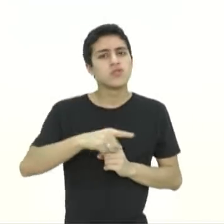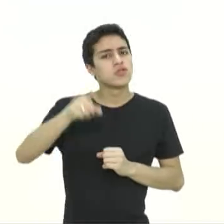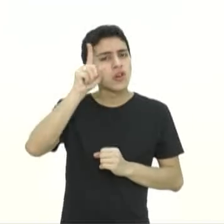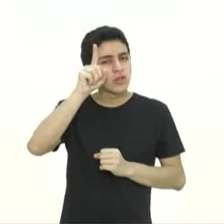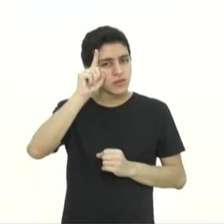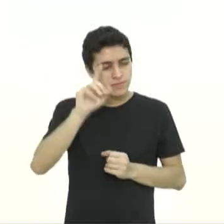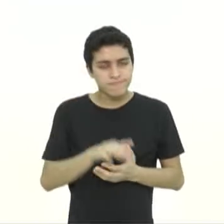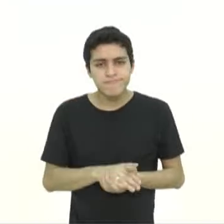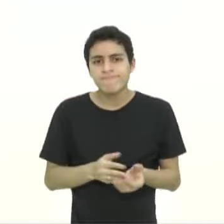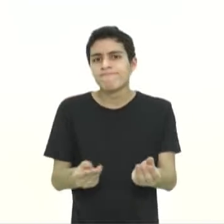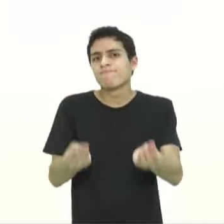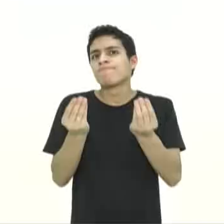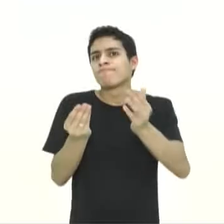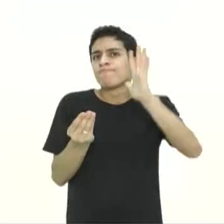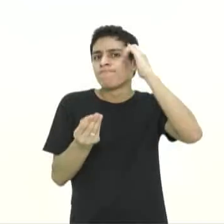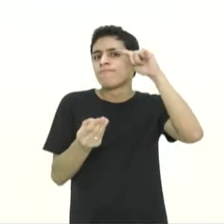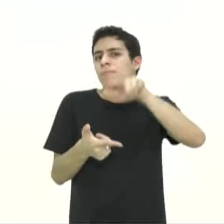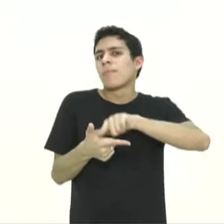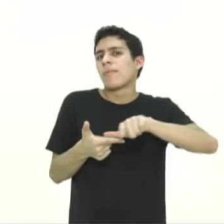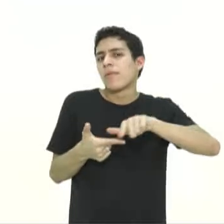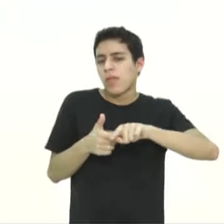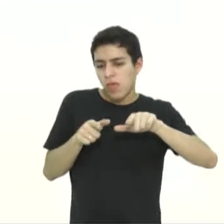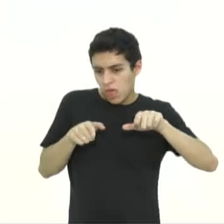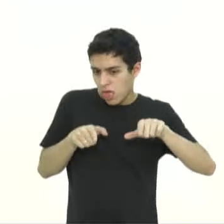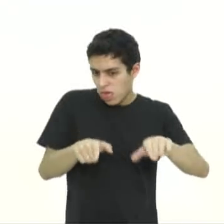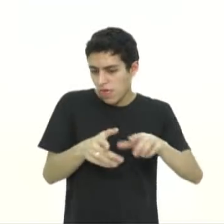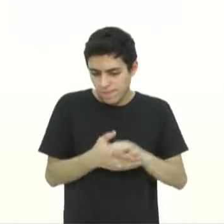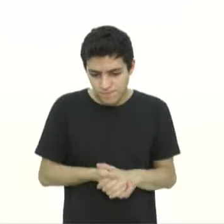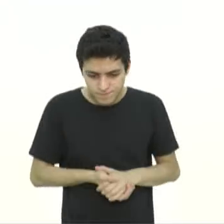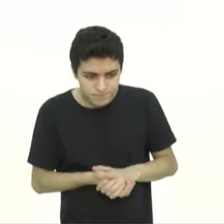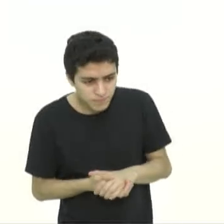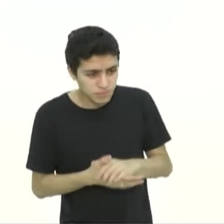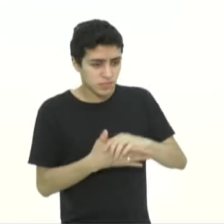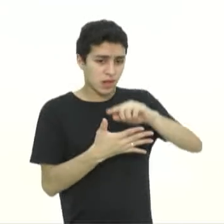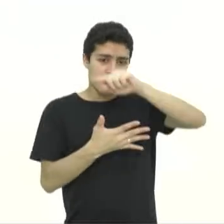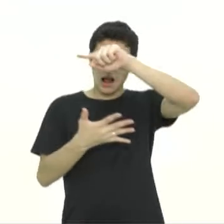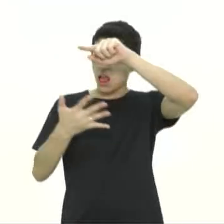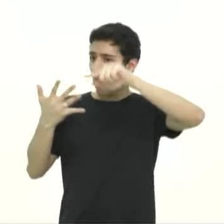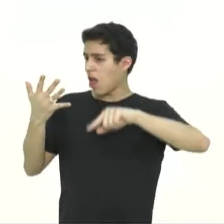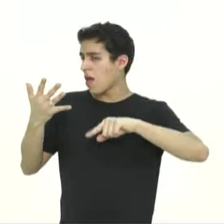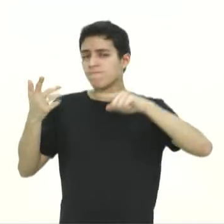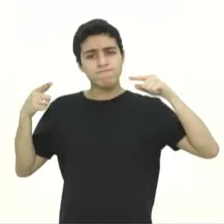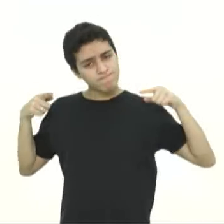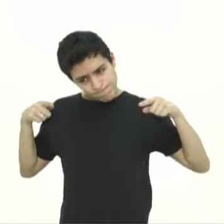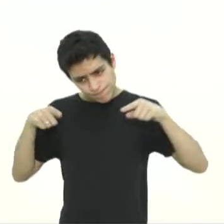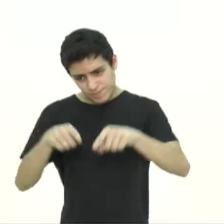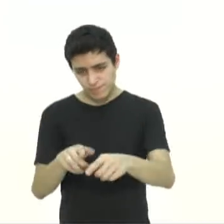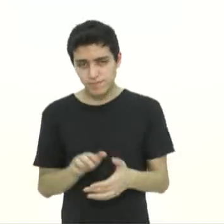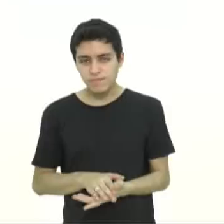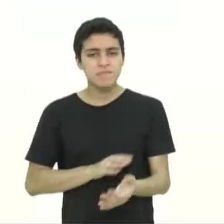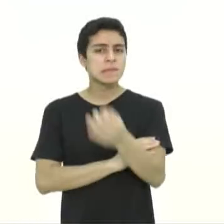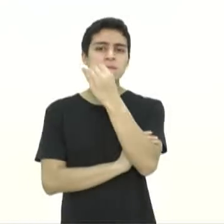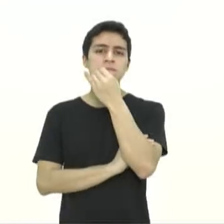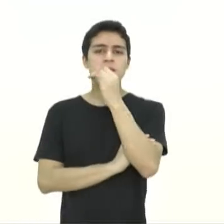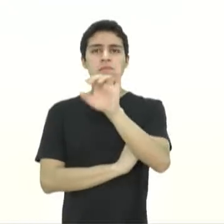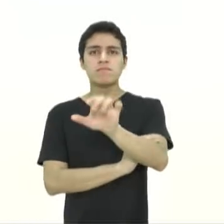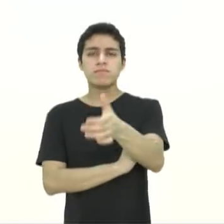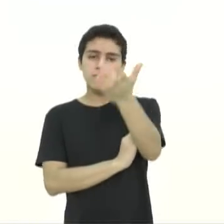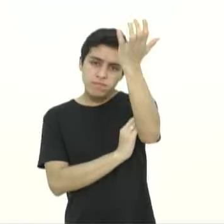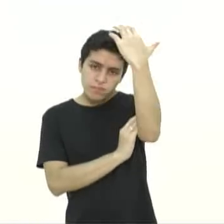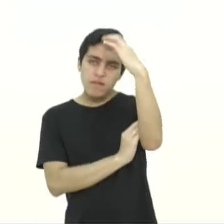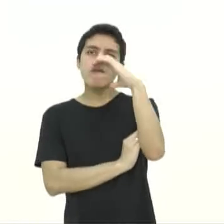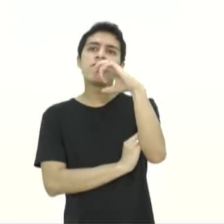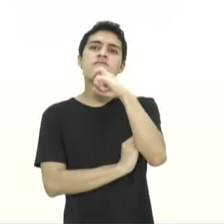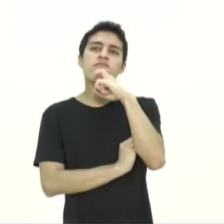única solução que me ocorre é fazer várias dessas coisas ao mesmo tempo. Por exemplo, tomar banho frio com a boca